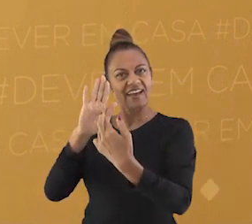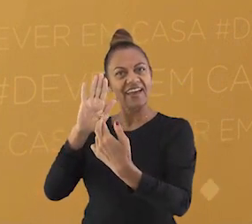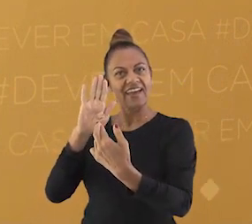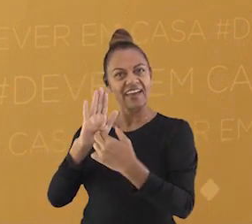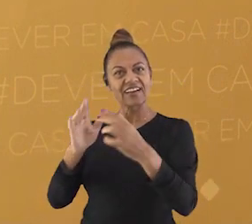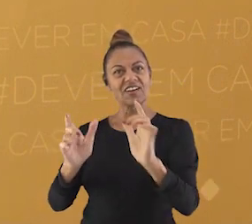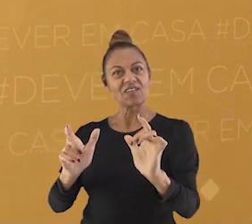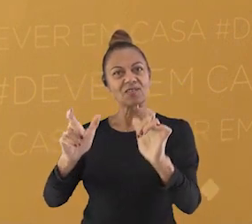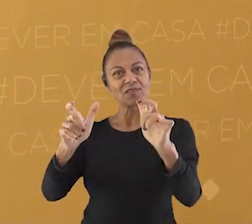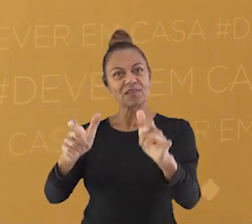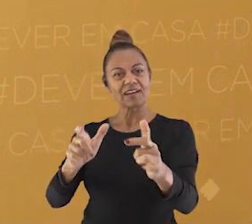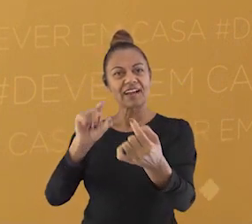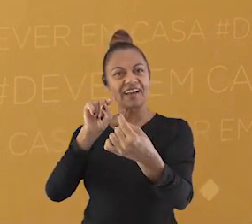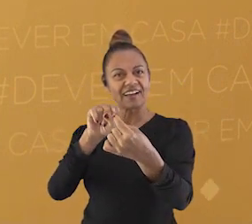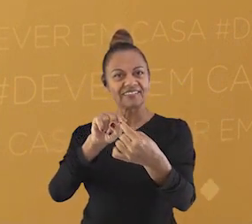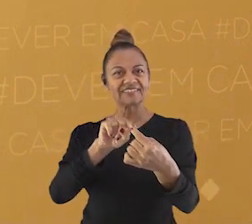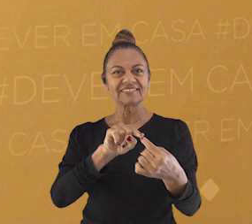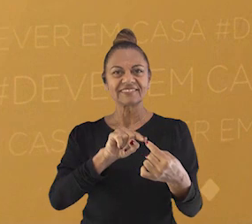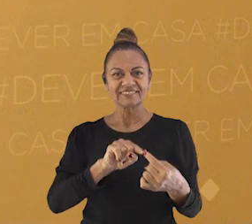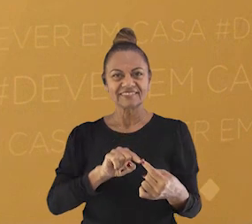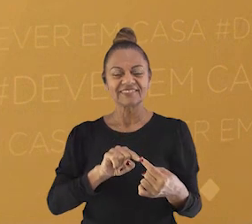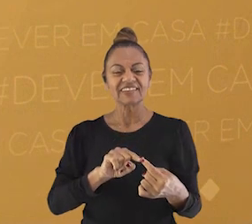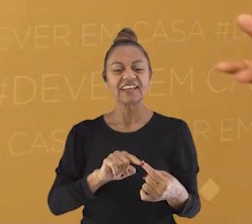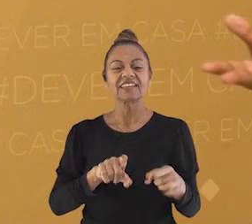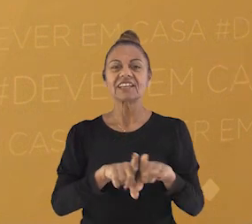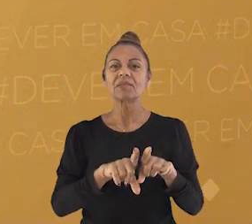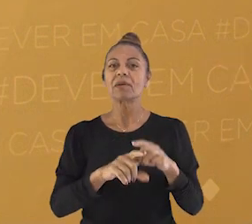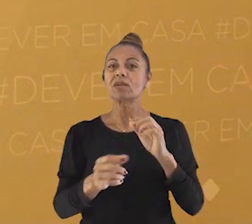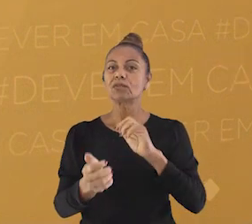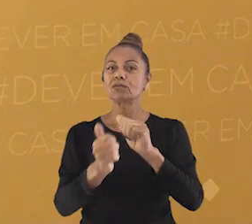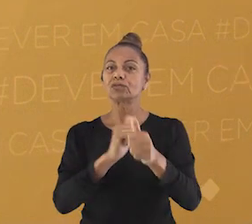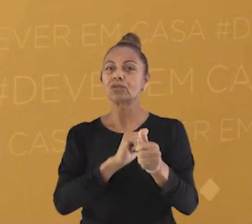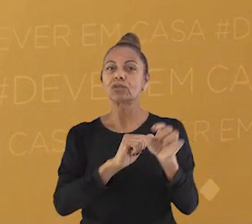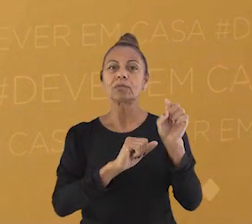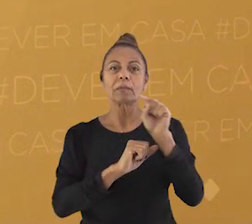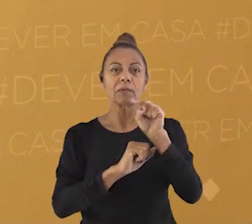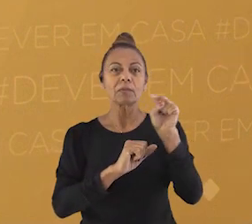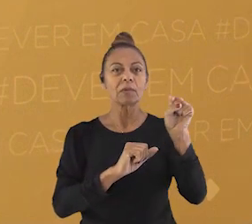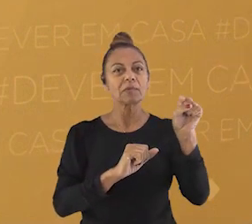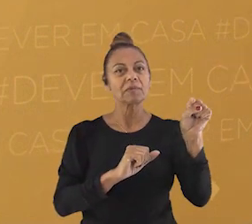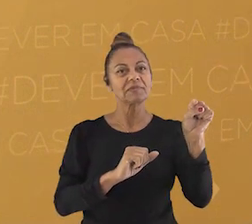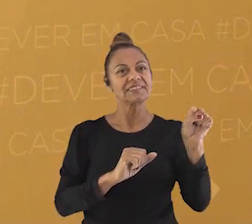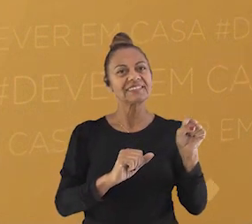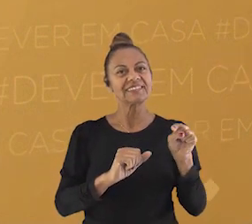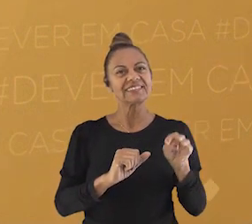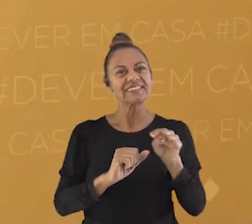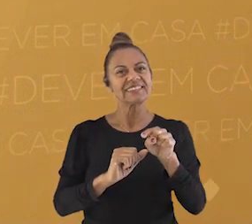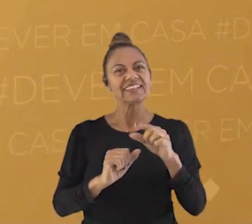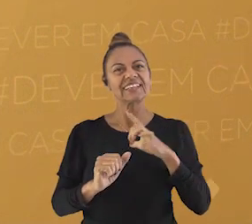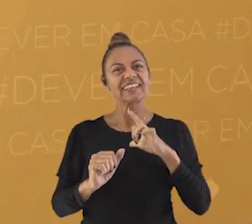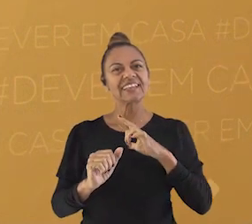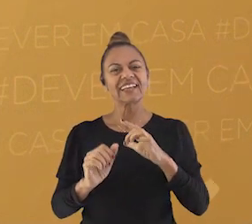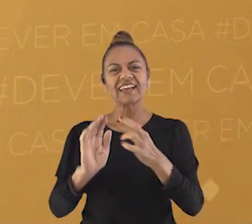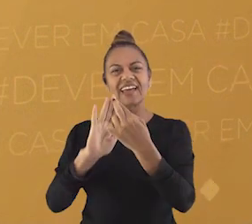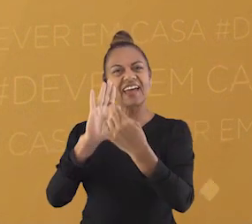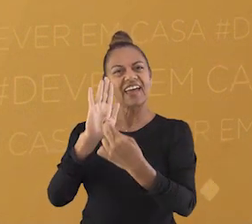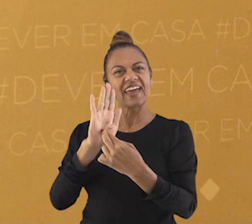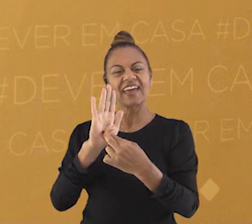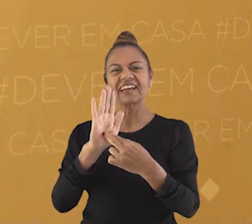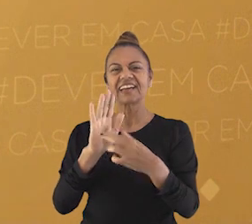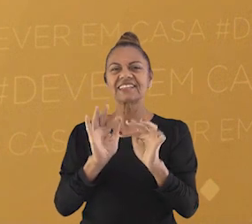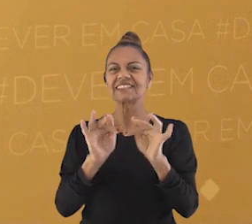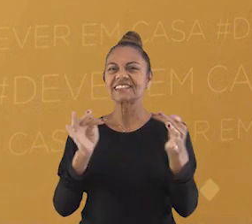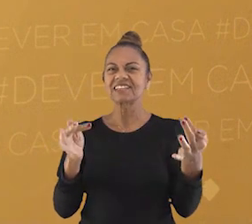sobre como é importante se vestir de acordo com as regras do lugar onde vamos. Também aprendemos o jogo dos pontinhos, que